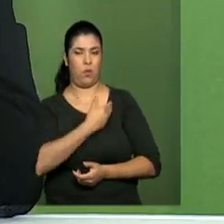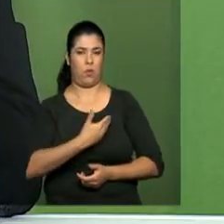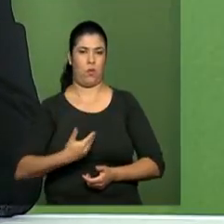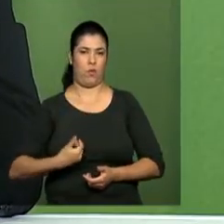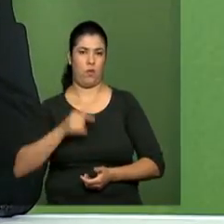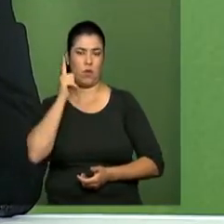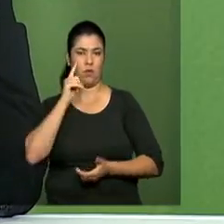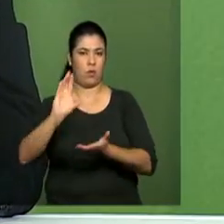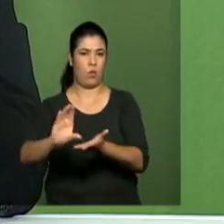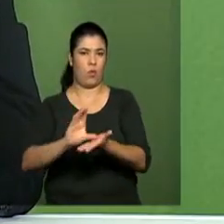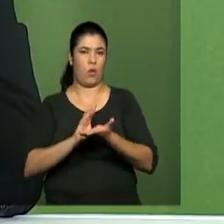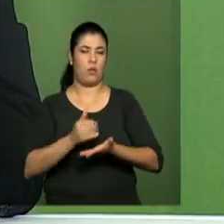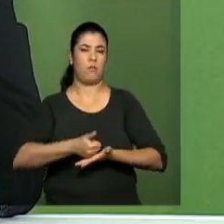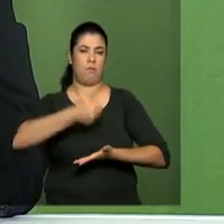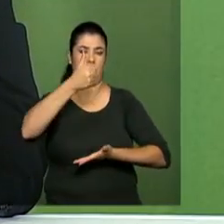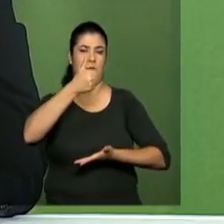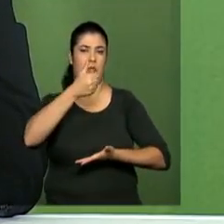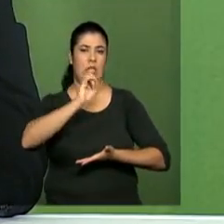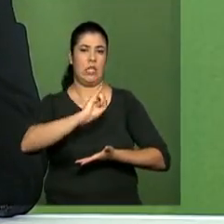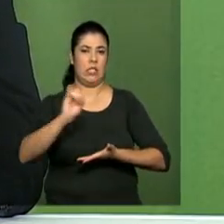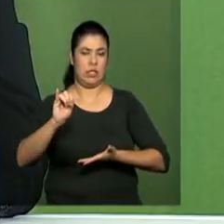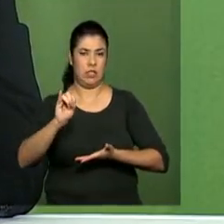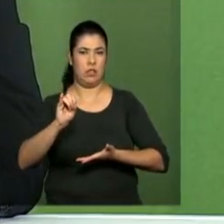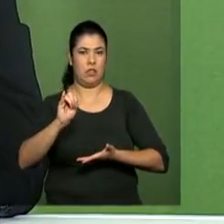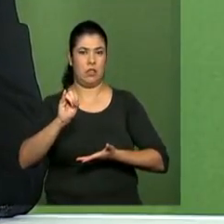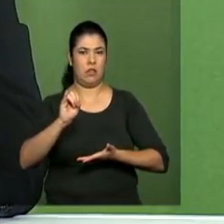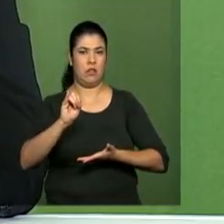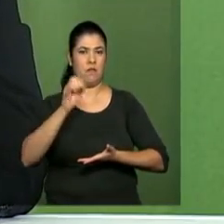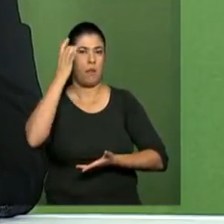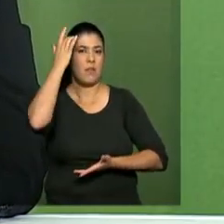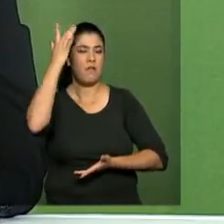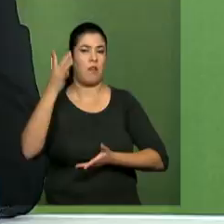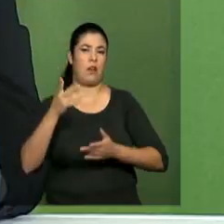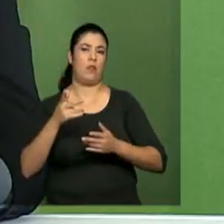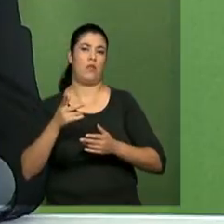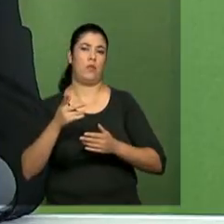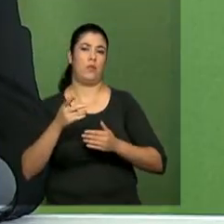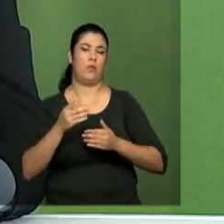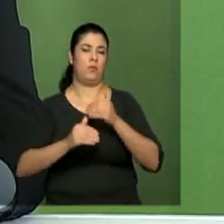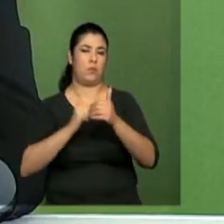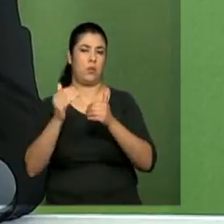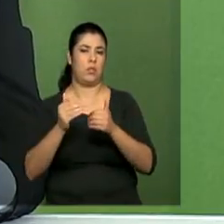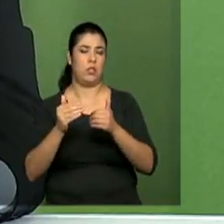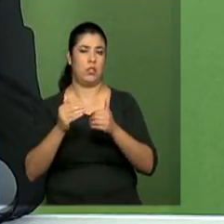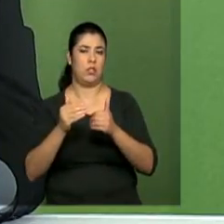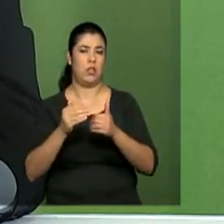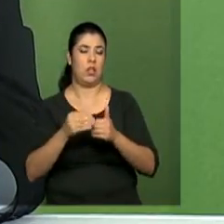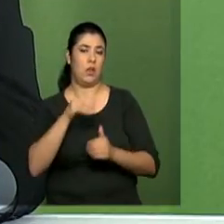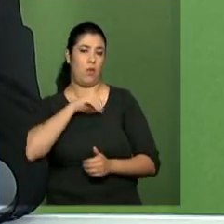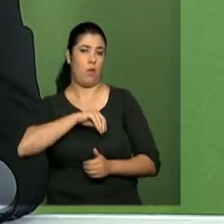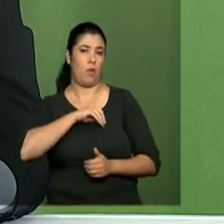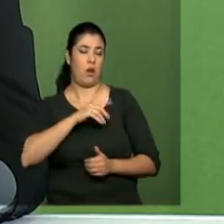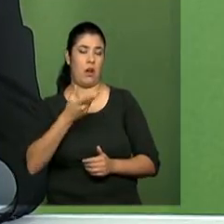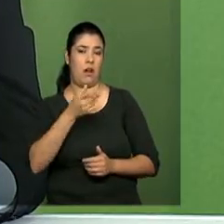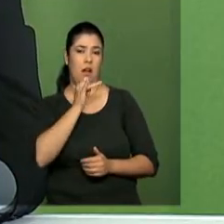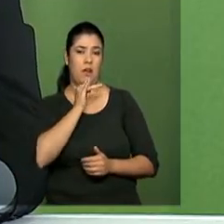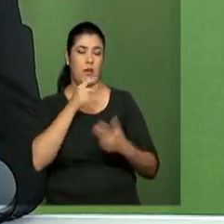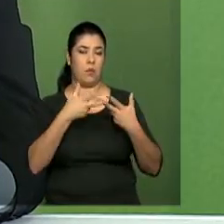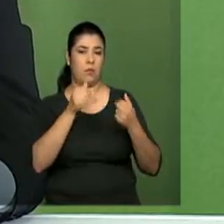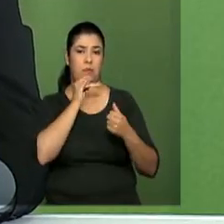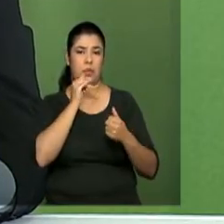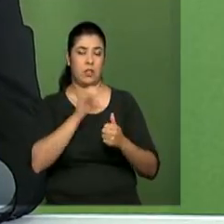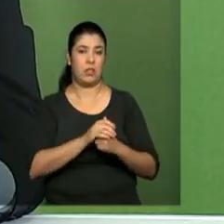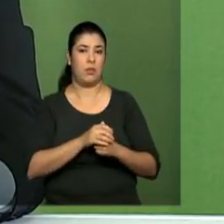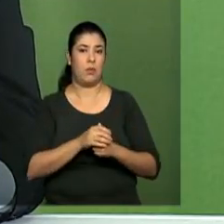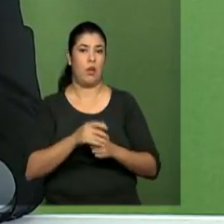facilita o cofre e provei que quando fez o simples que eles falam que tem uma renúncia fiscal teve